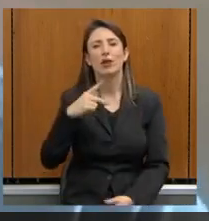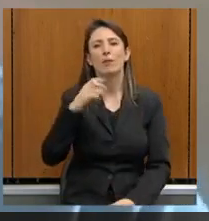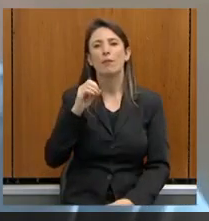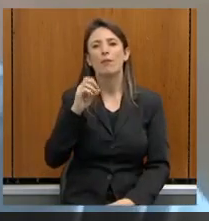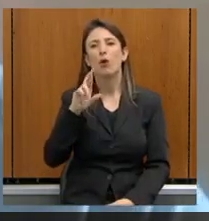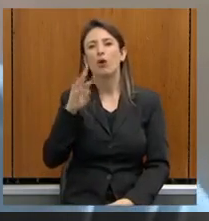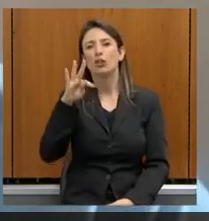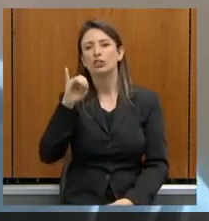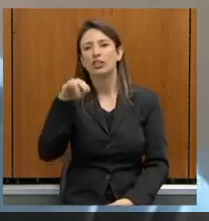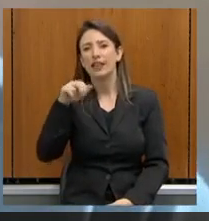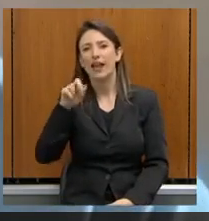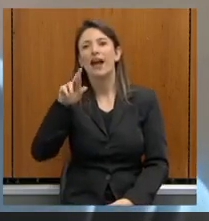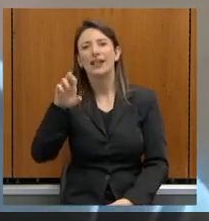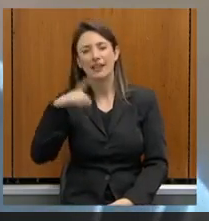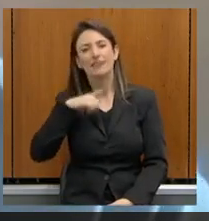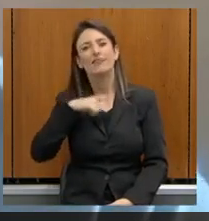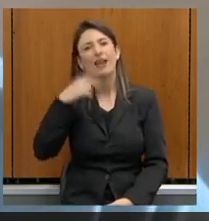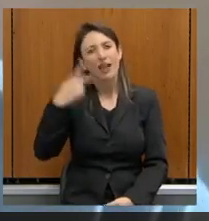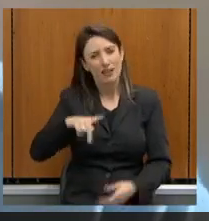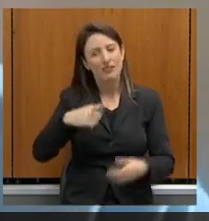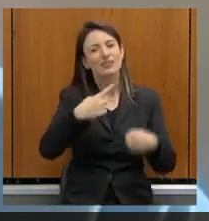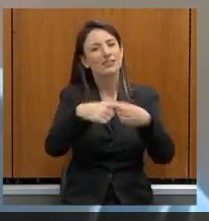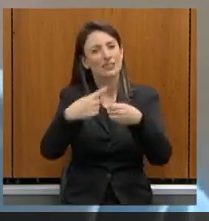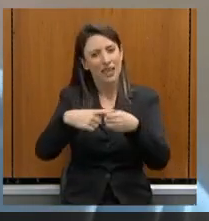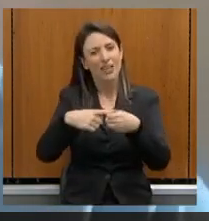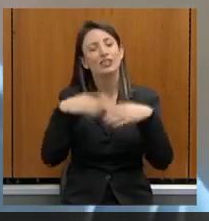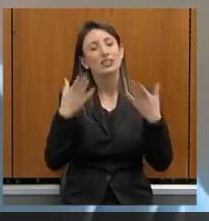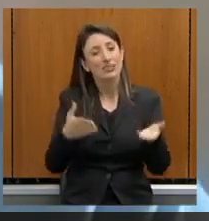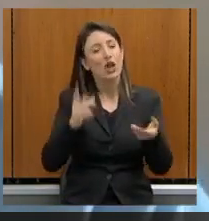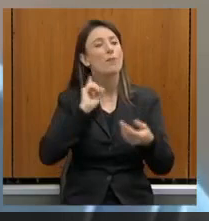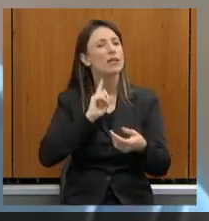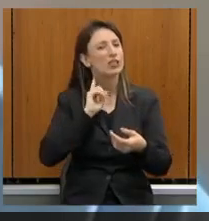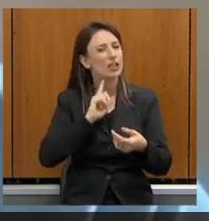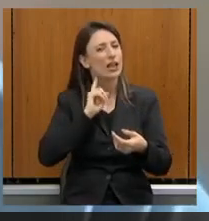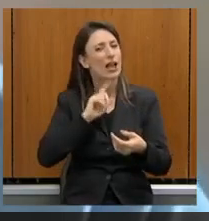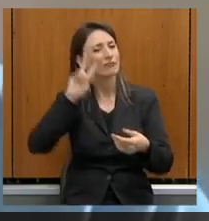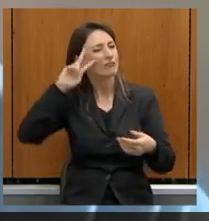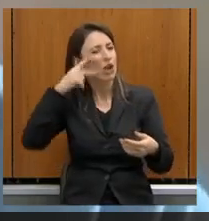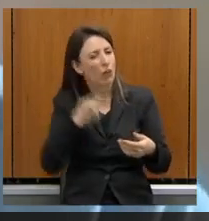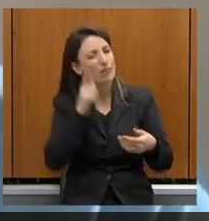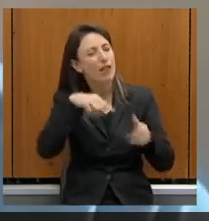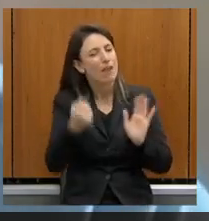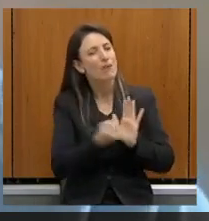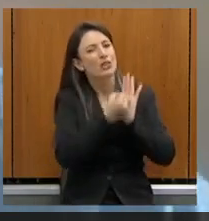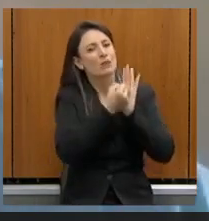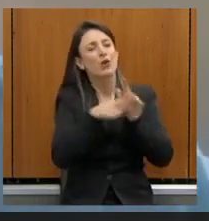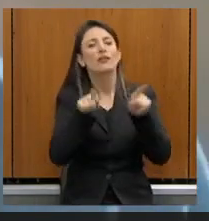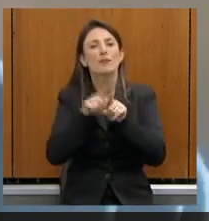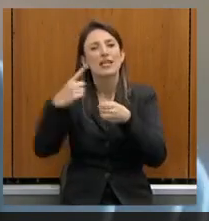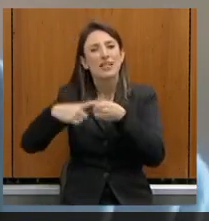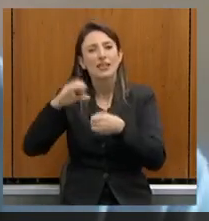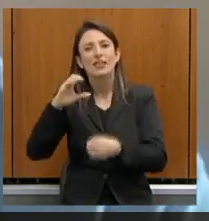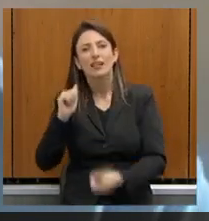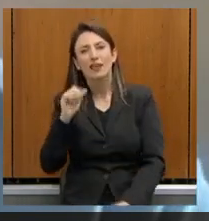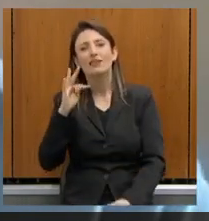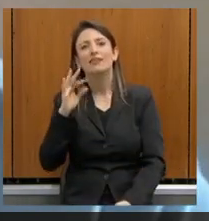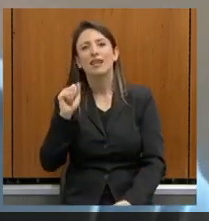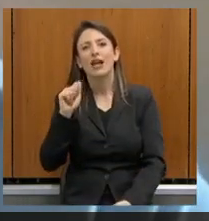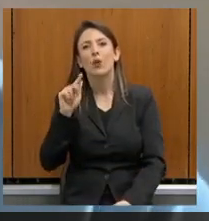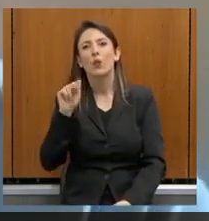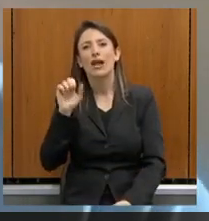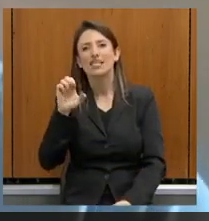Então, isso Minas Gerais tem como patrimônio, além de Cataguases também possuir, e eu julgo ser